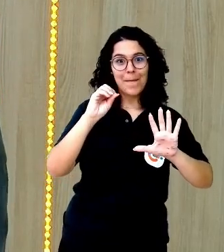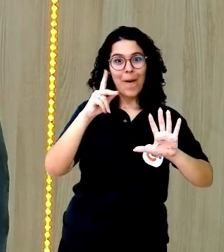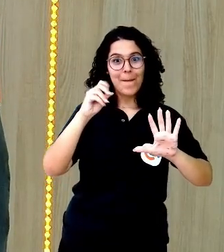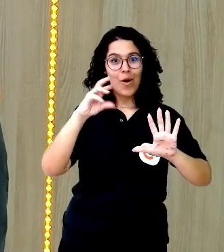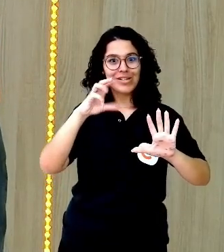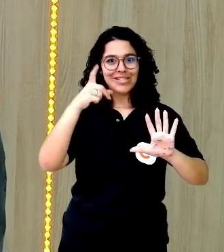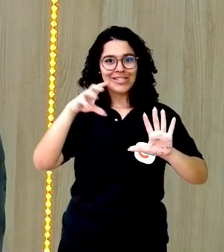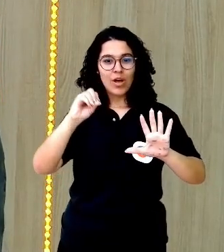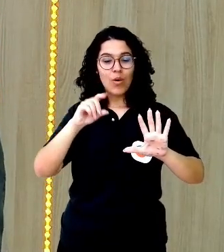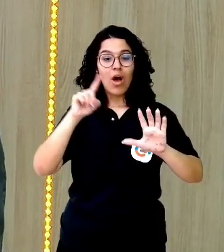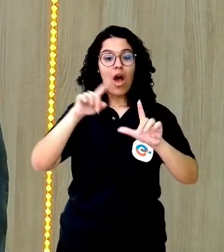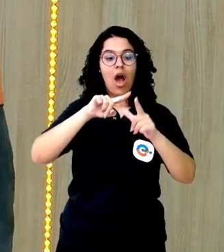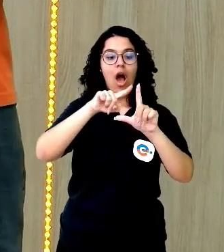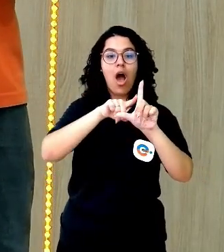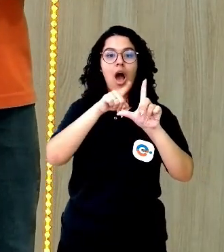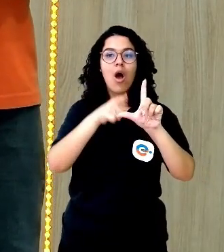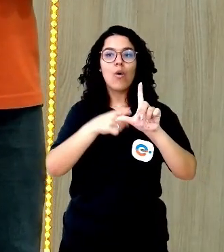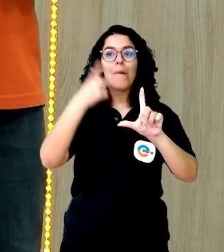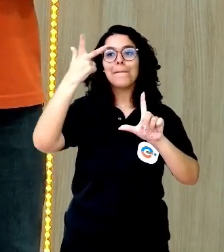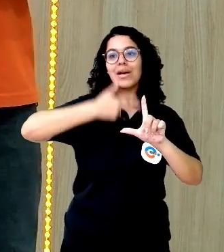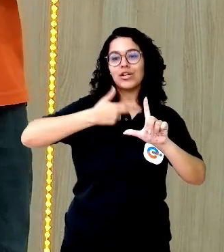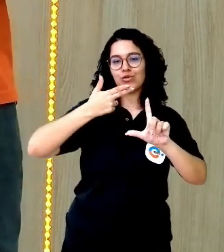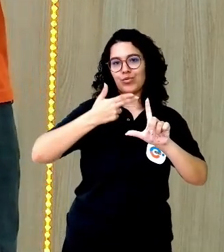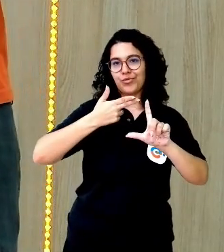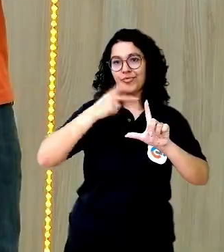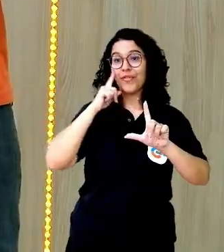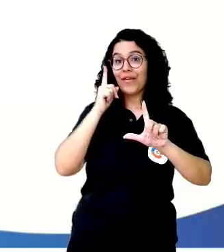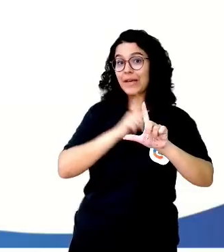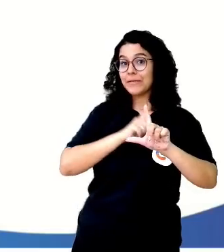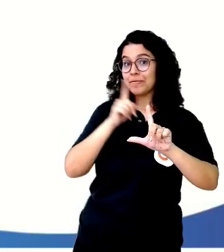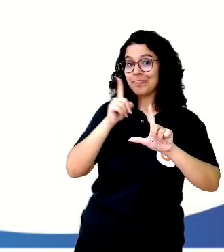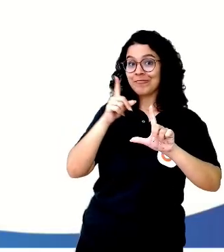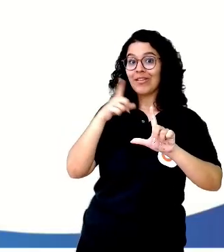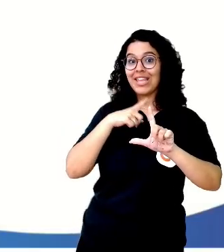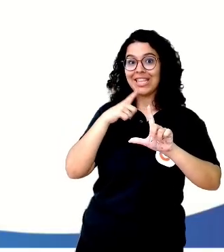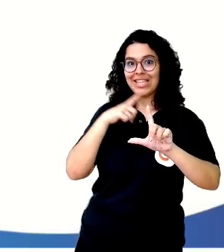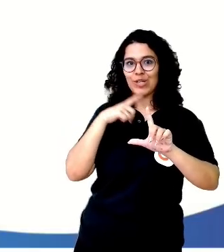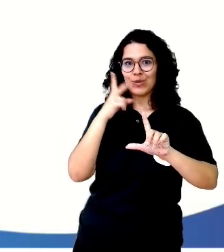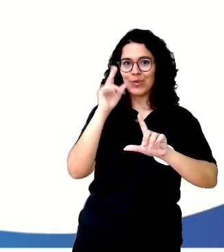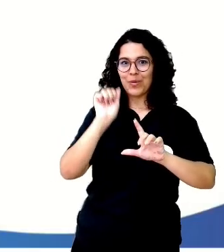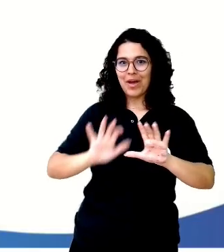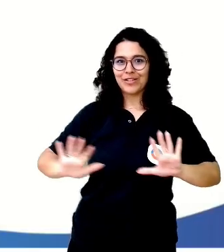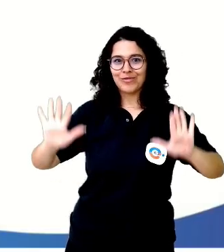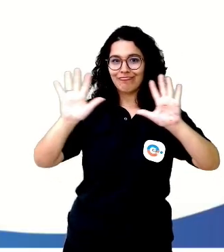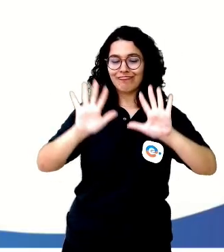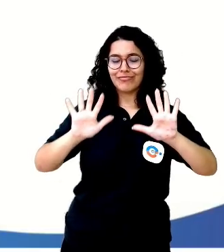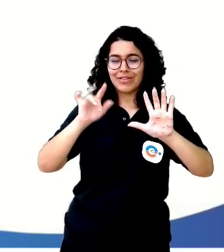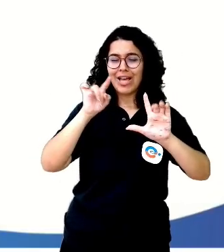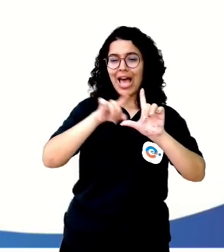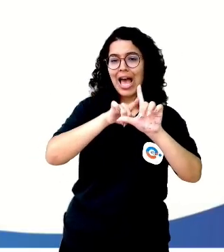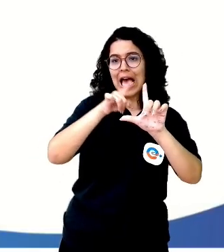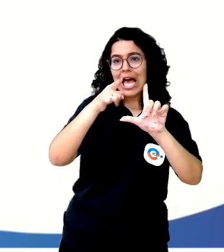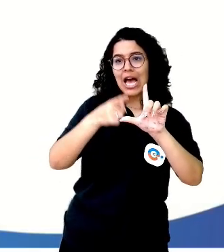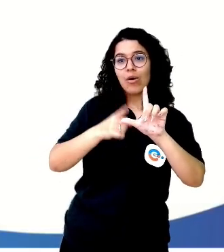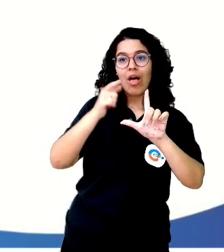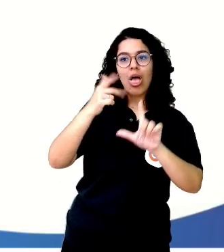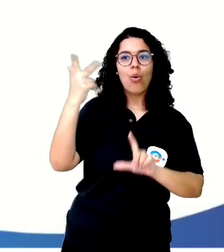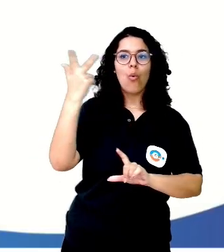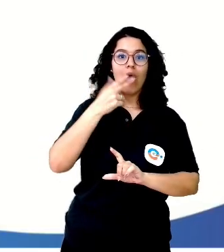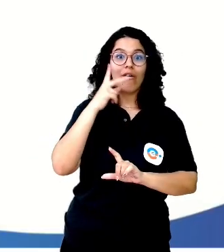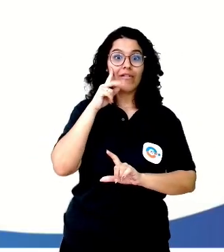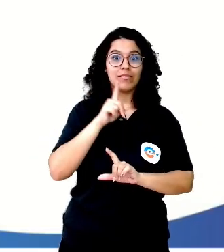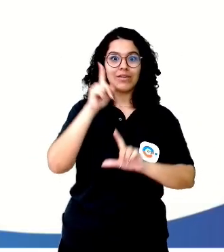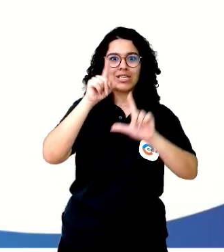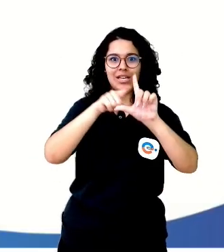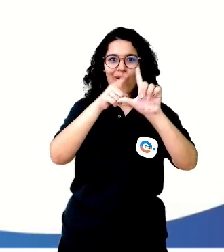Se vocês olharem as duas figuras, pessoal, os ângulos correspondentes são todos iguais, ó. 60 lá em